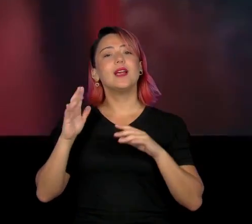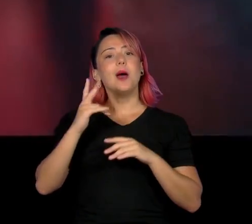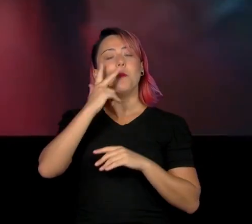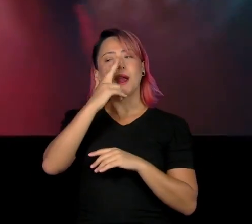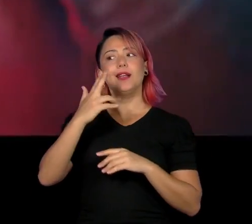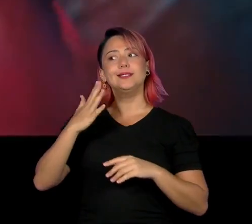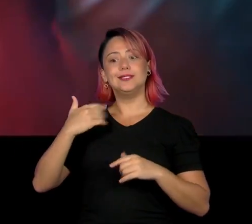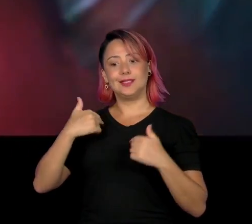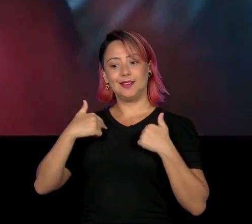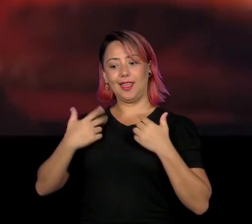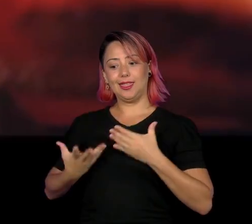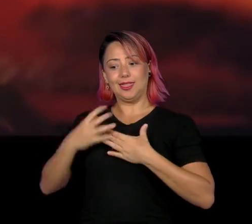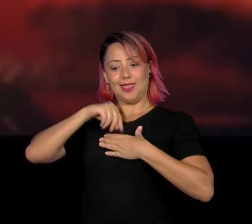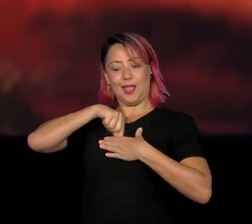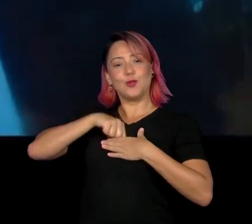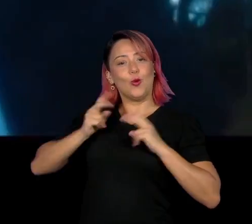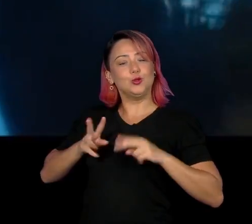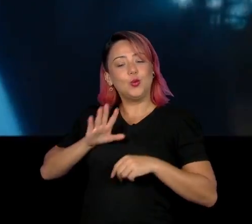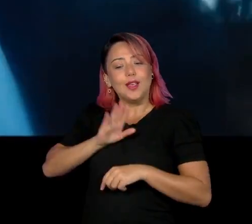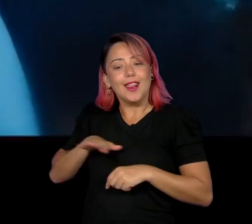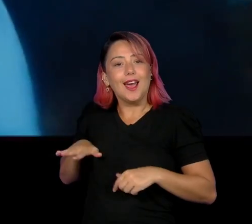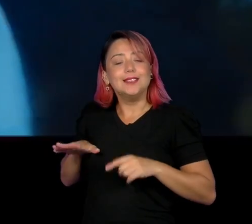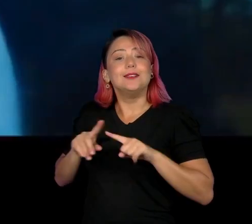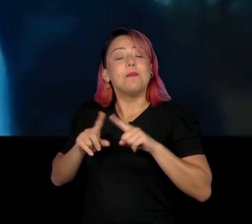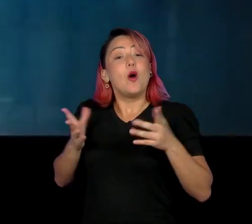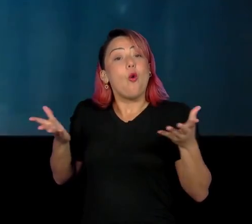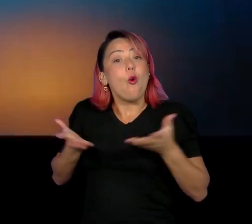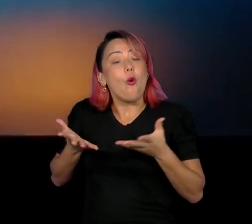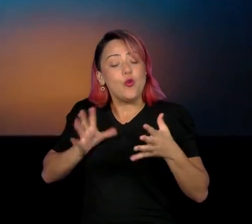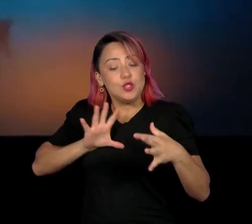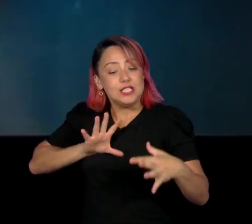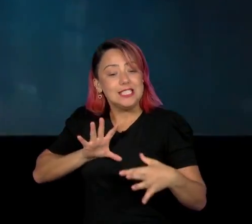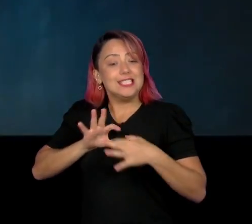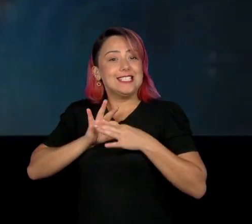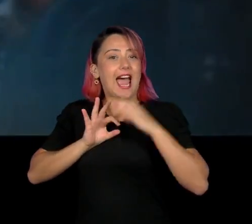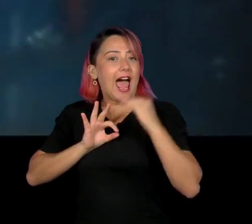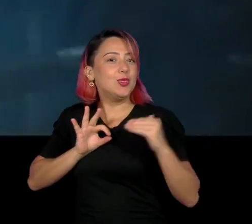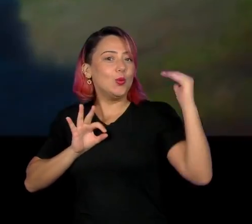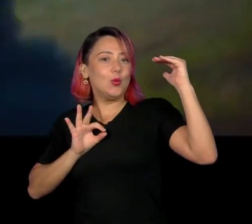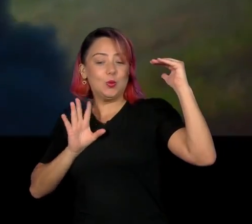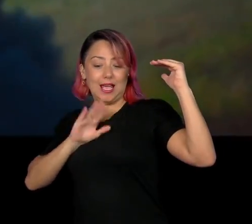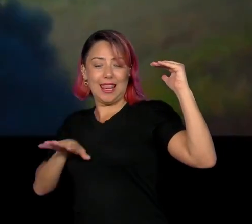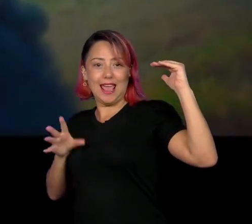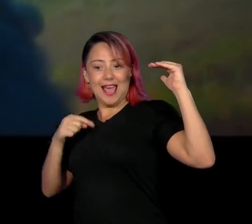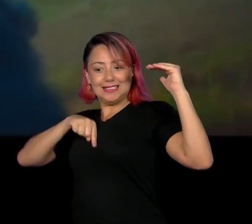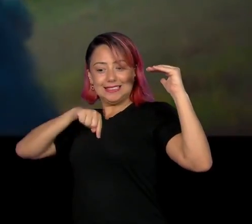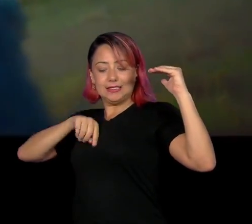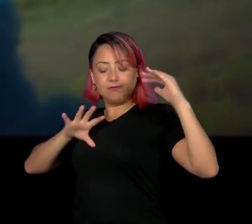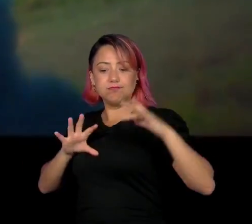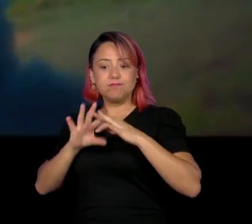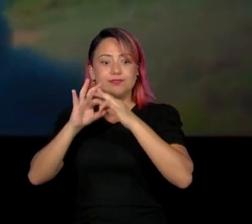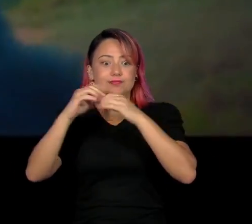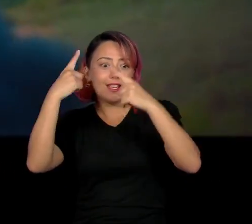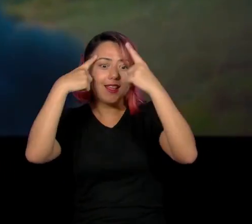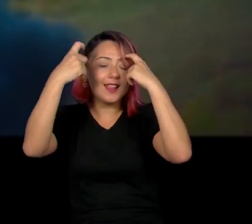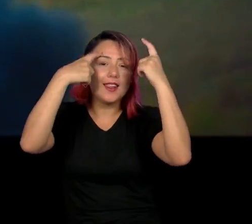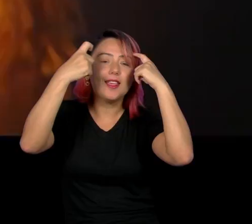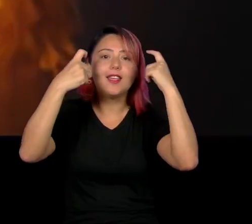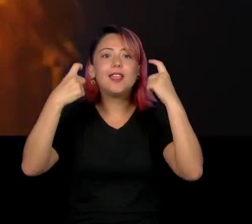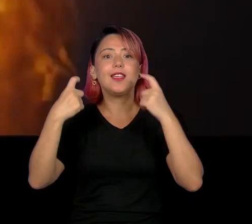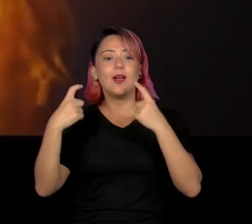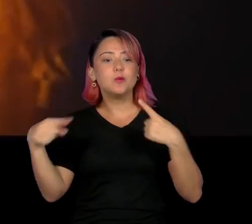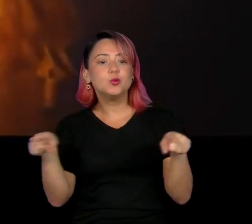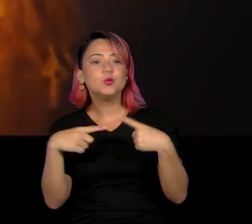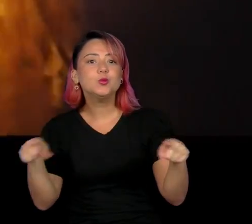tempo, criando a minha presença agora no mundo, essa cantora que vai e volta no mundo, cria discos, vive